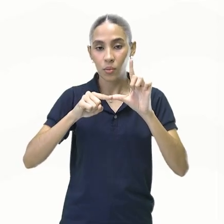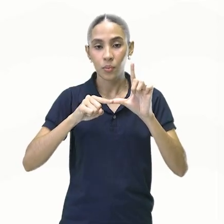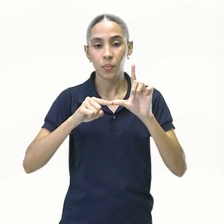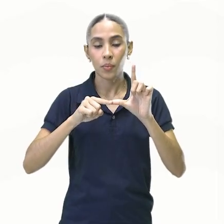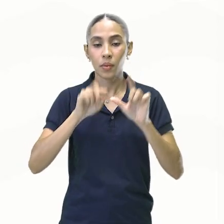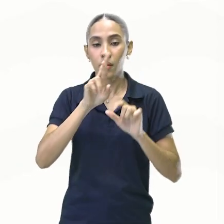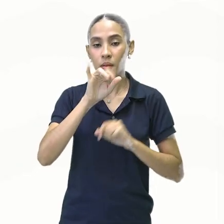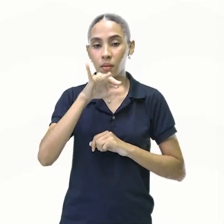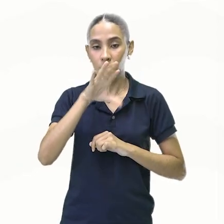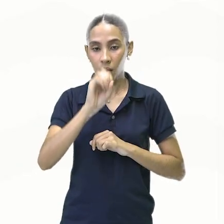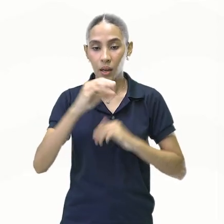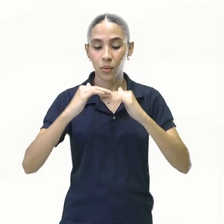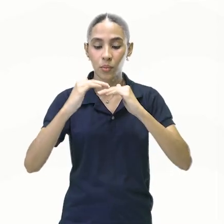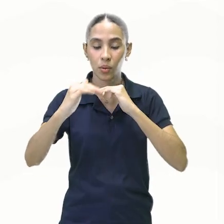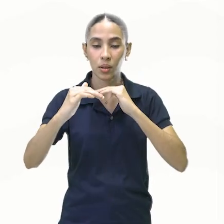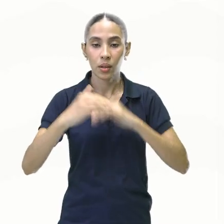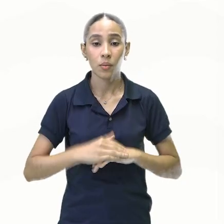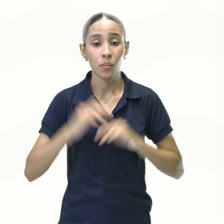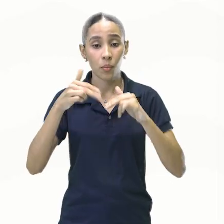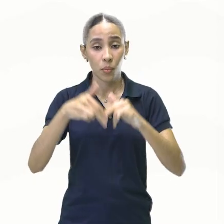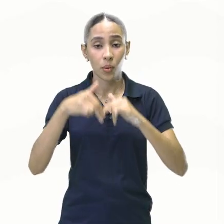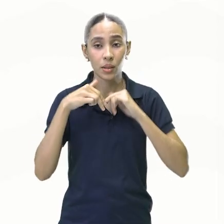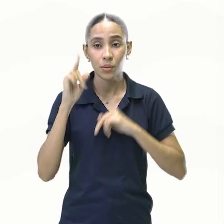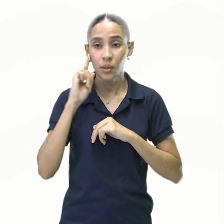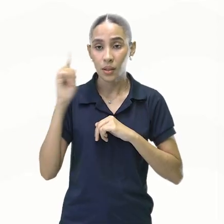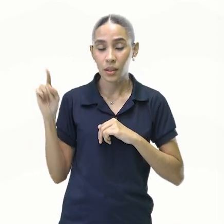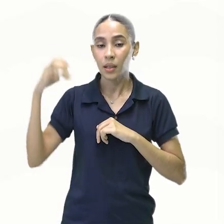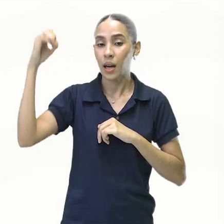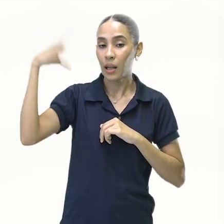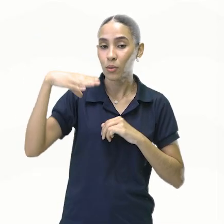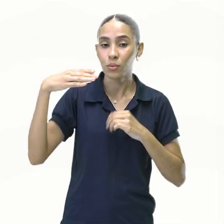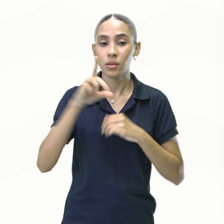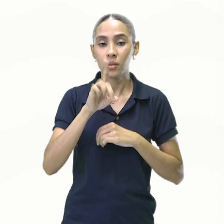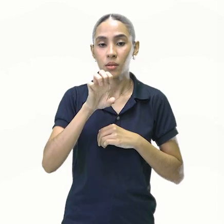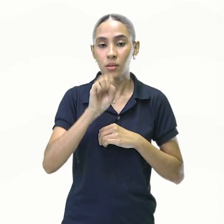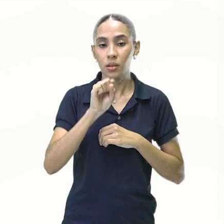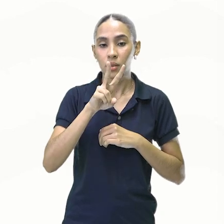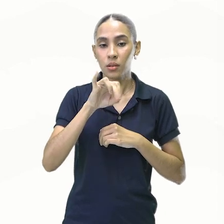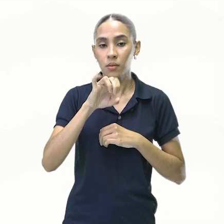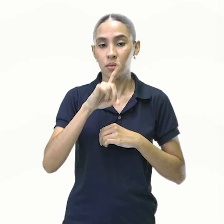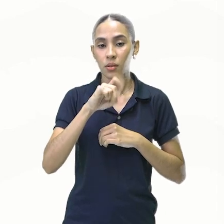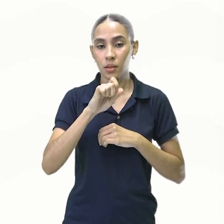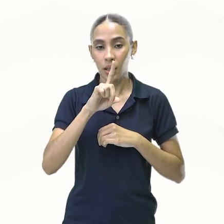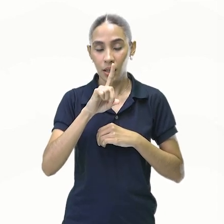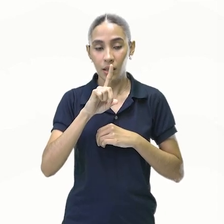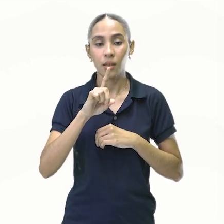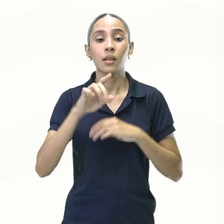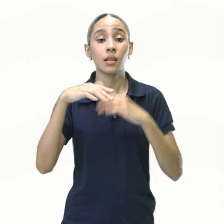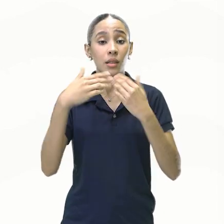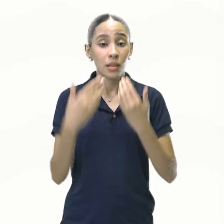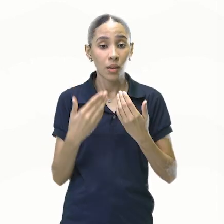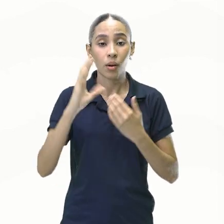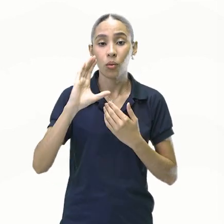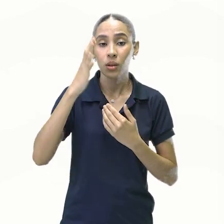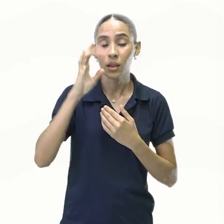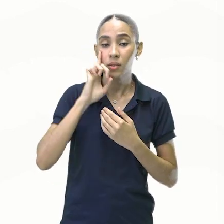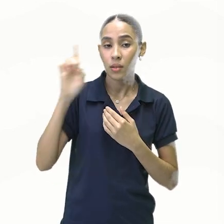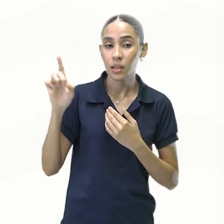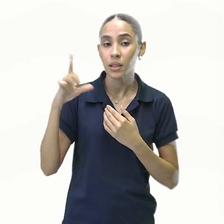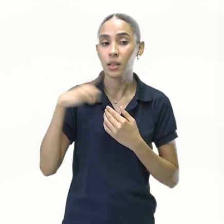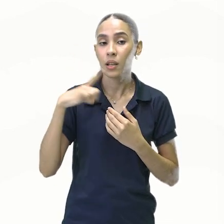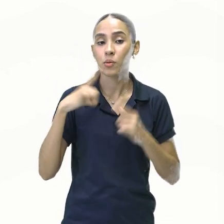raios e a superfície. Portanto, a luz é desviada. Quando isso acontece, nós temos